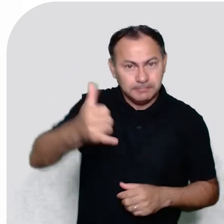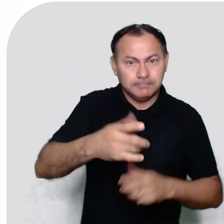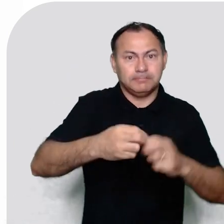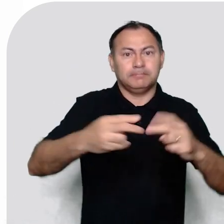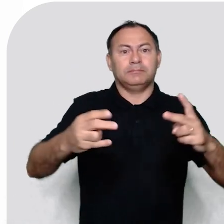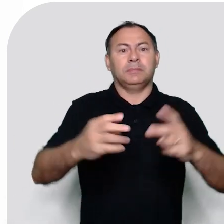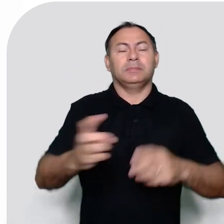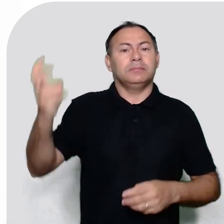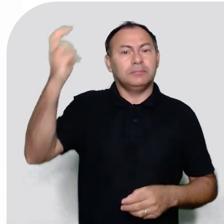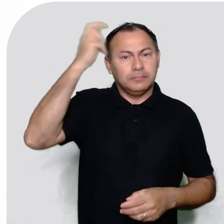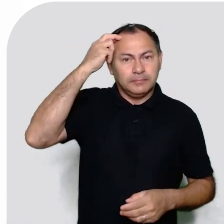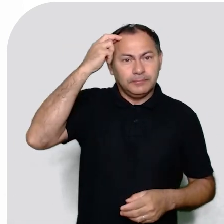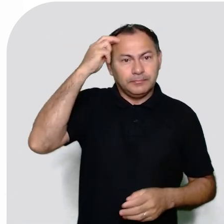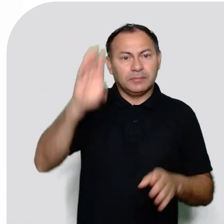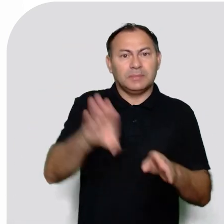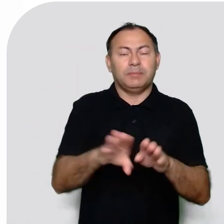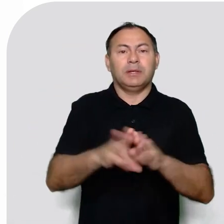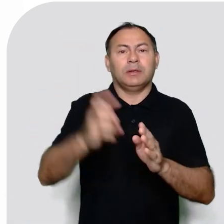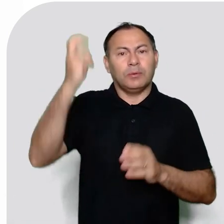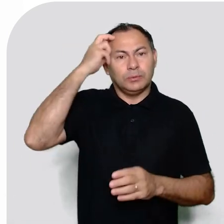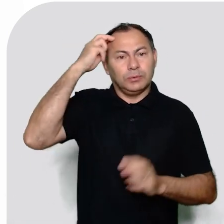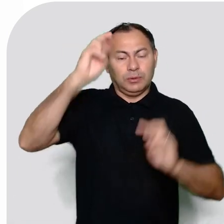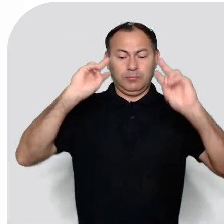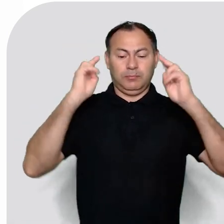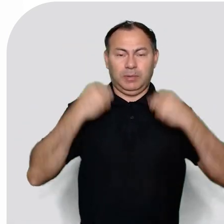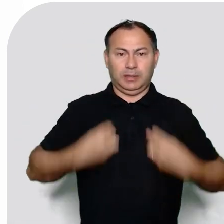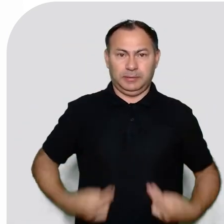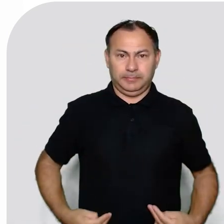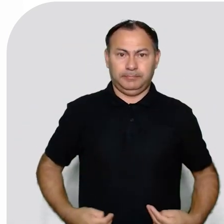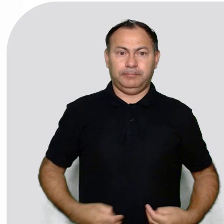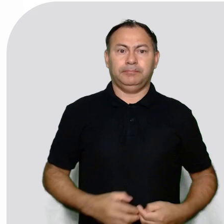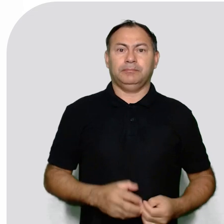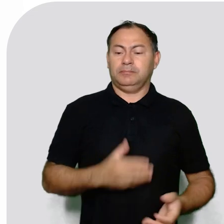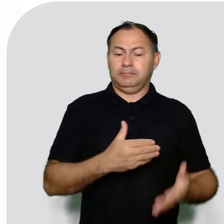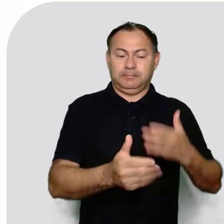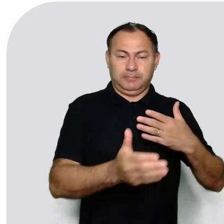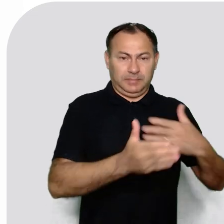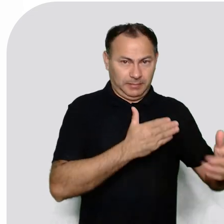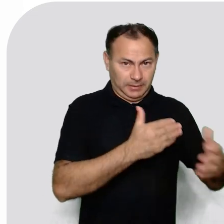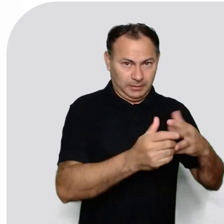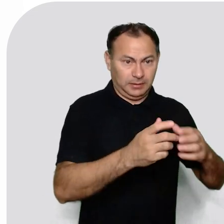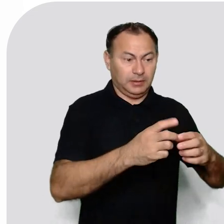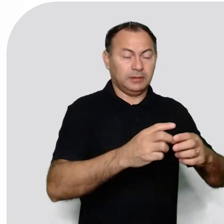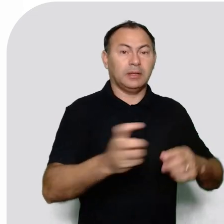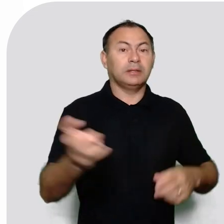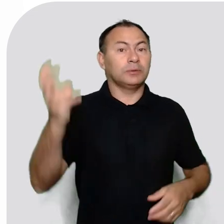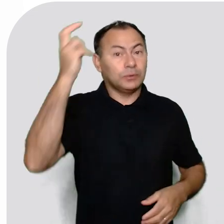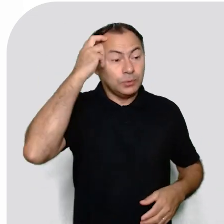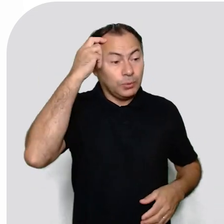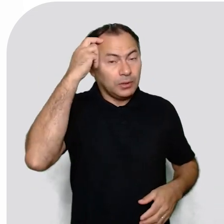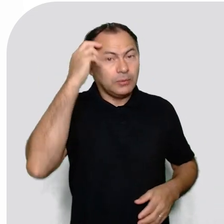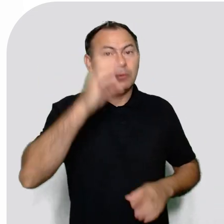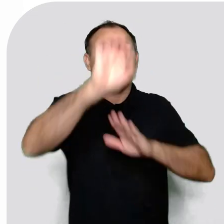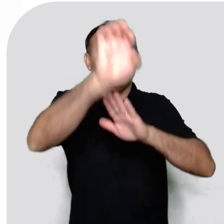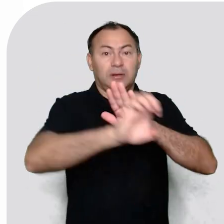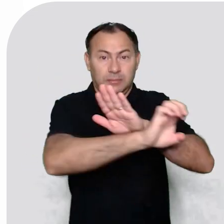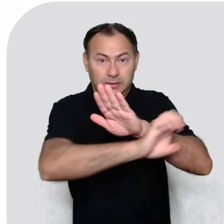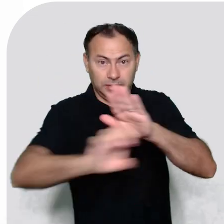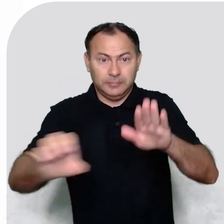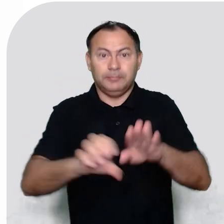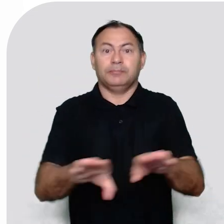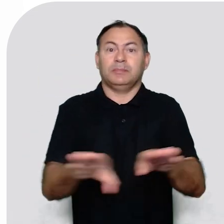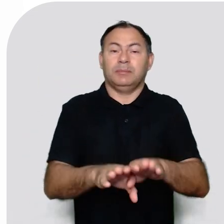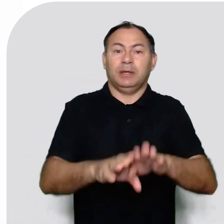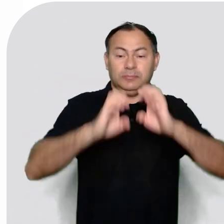elementos da cultura e das culturas humanas. Independentemente das culturas, o Evangelho e